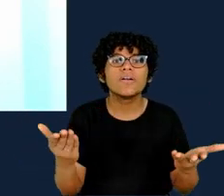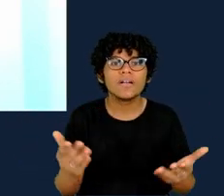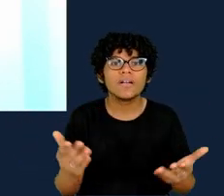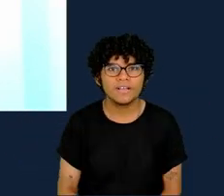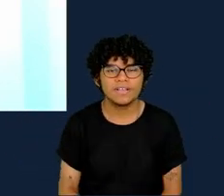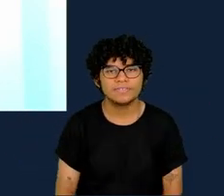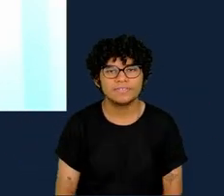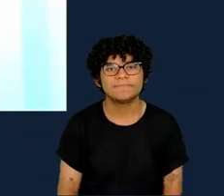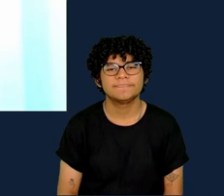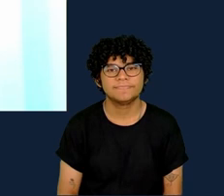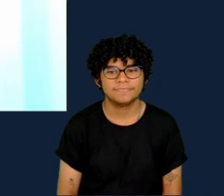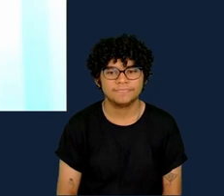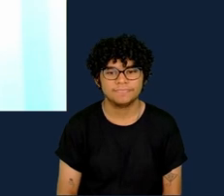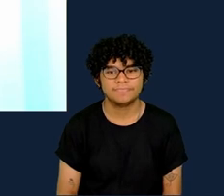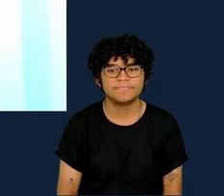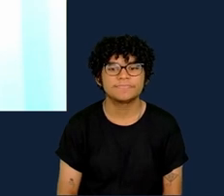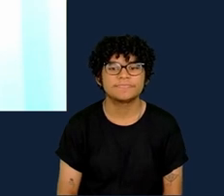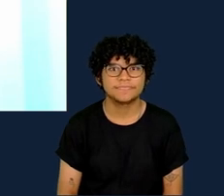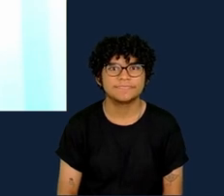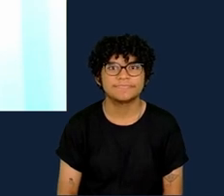Eu sempre digo que